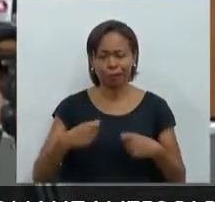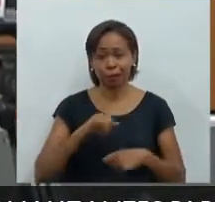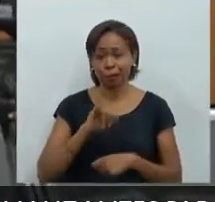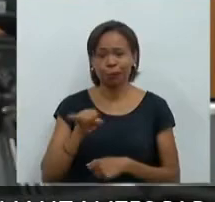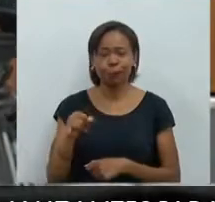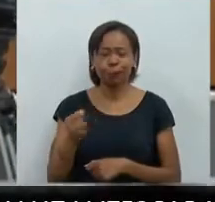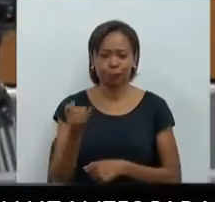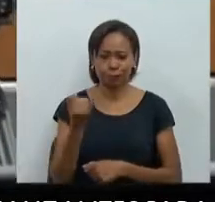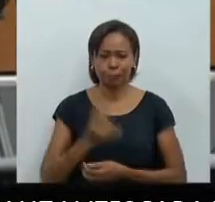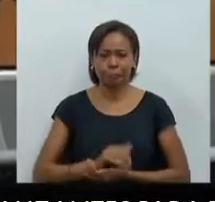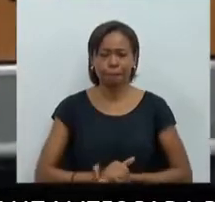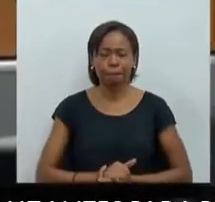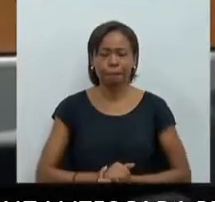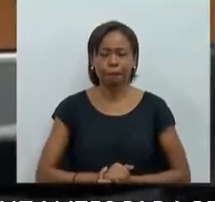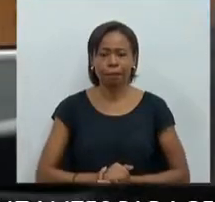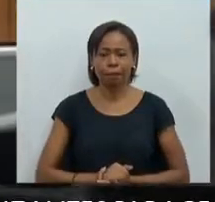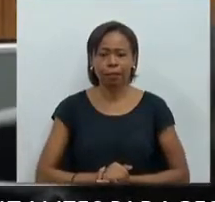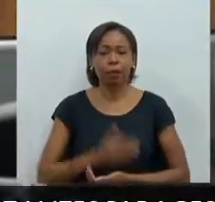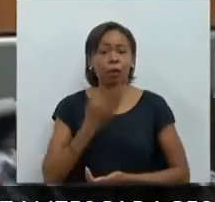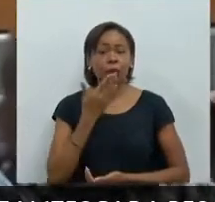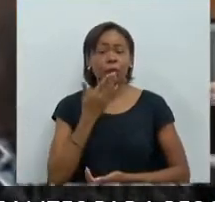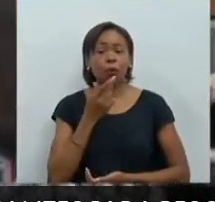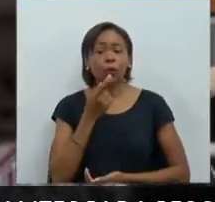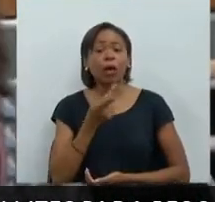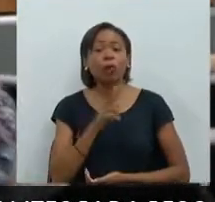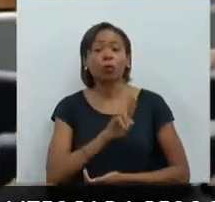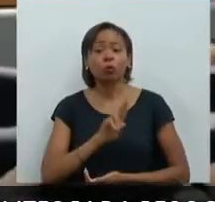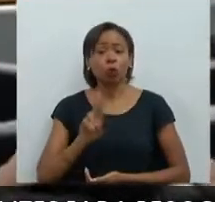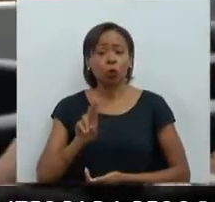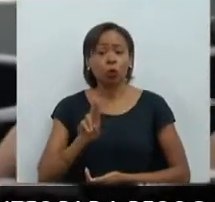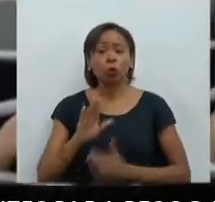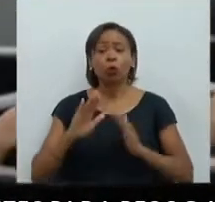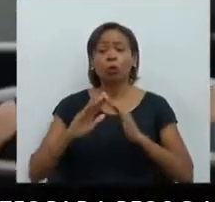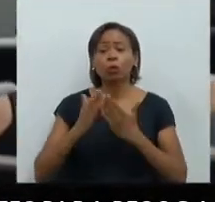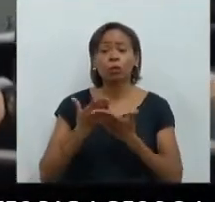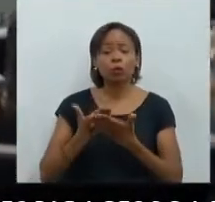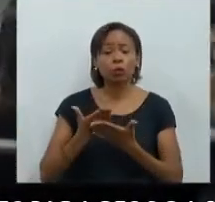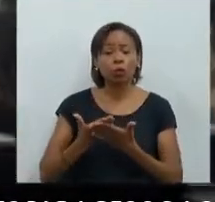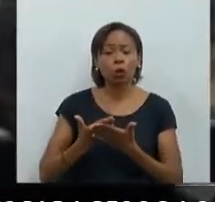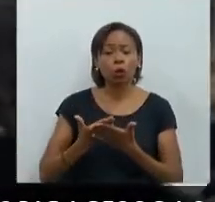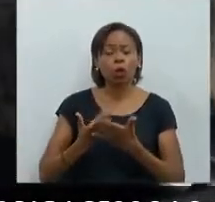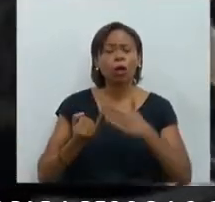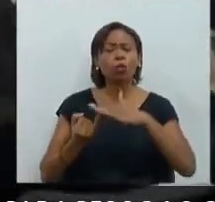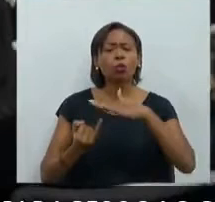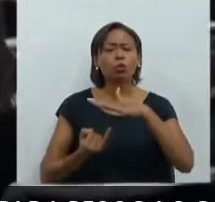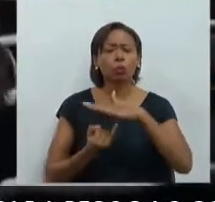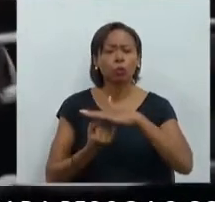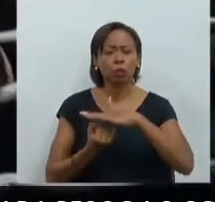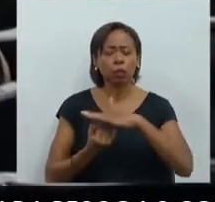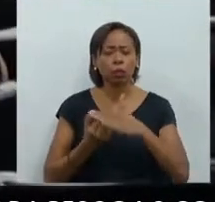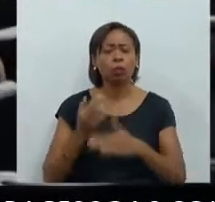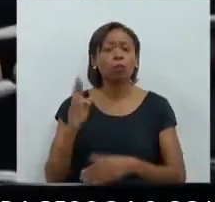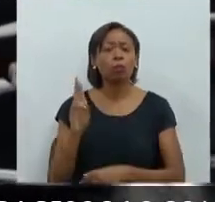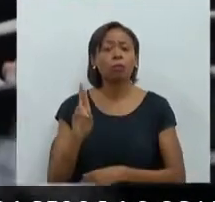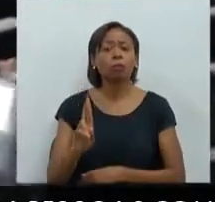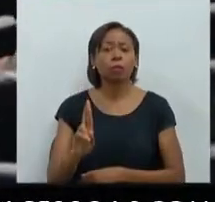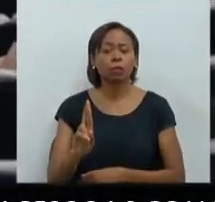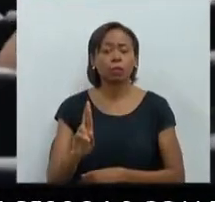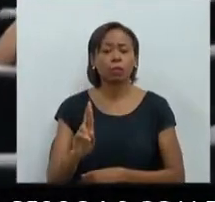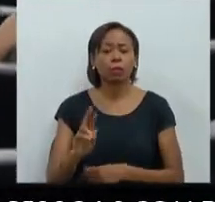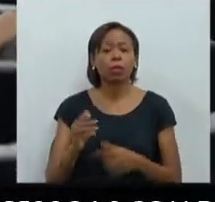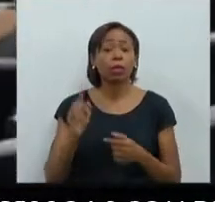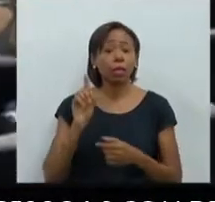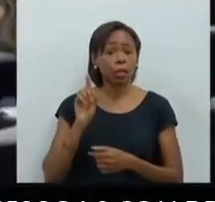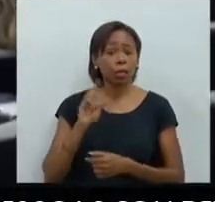sua participação. O nome, a escola ou a entidade que representa, e o palestrante agora